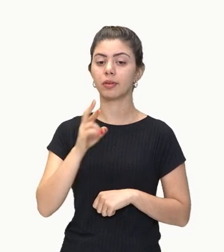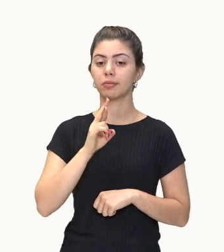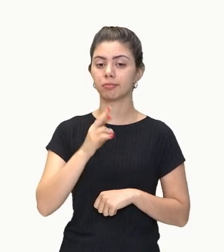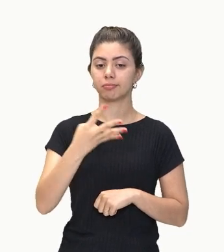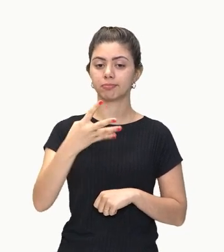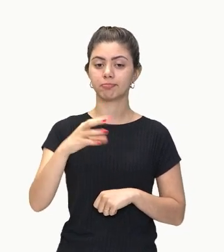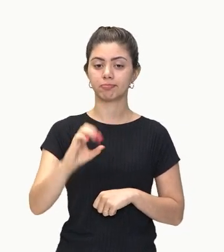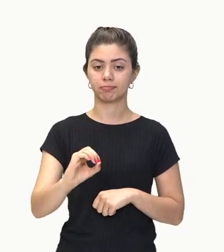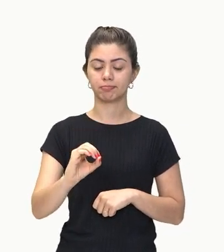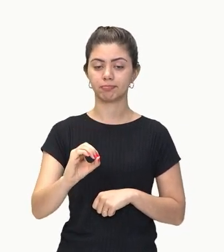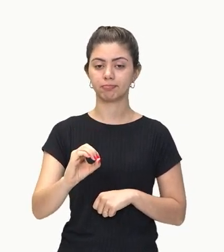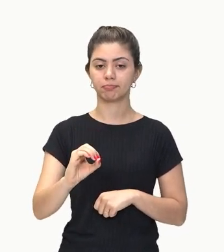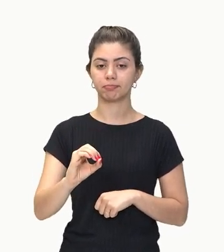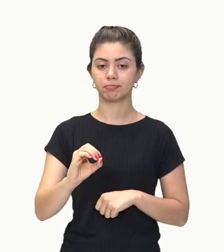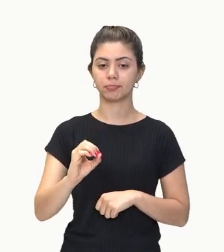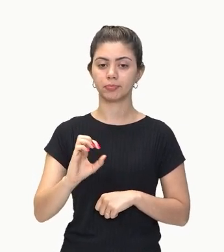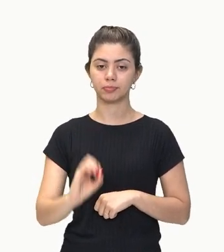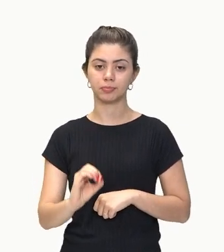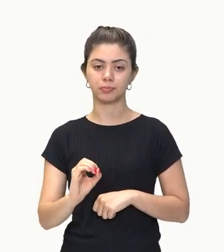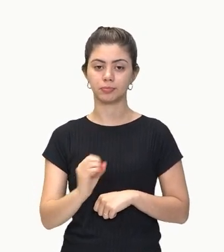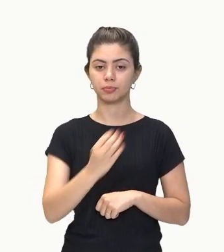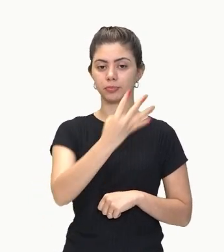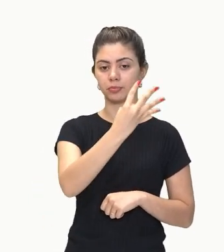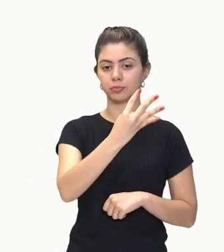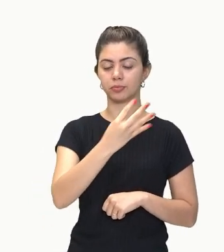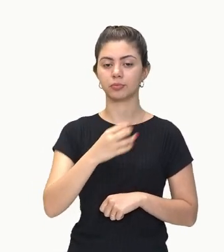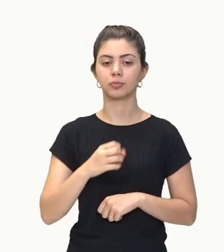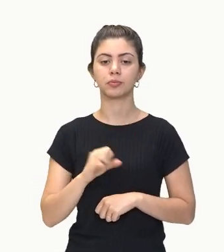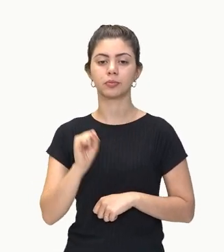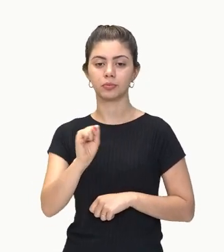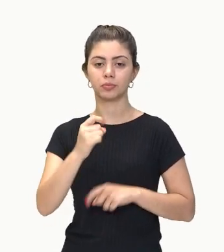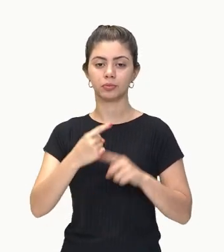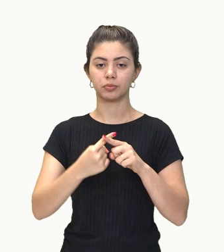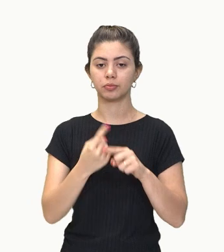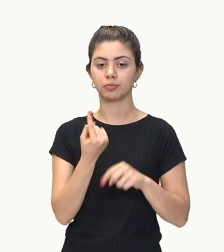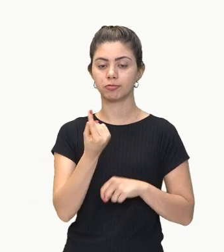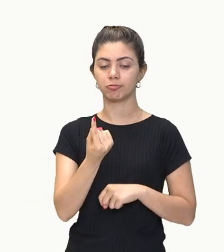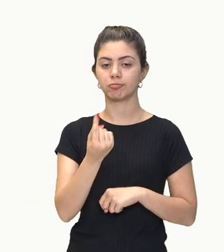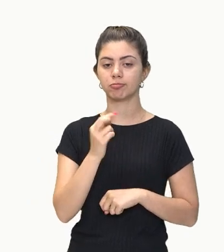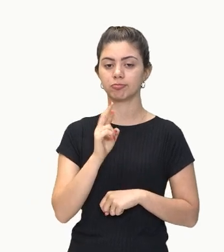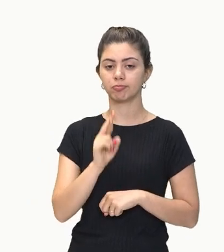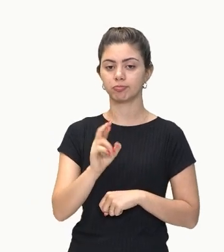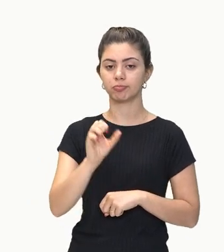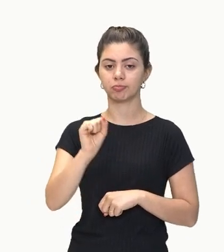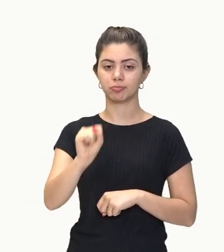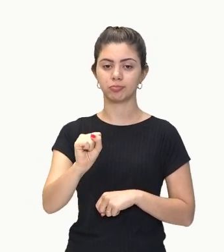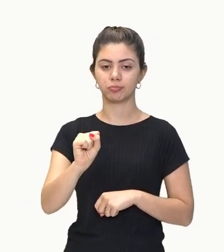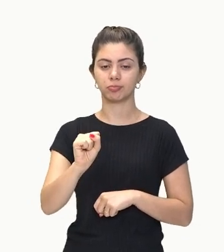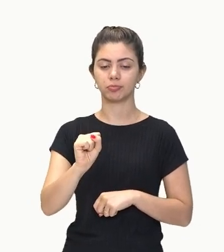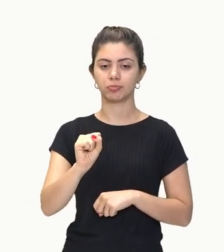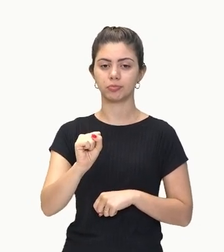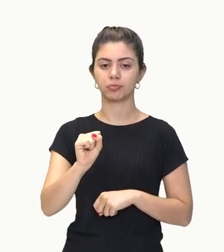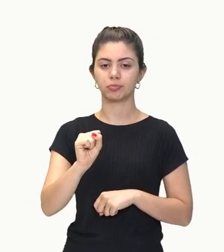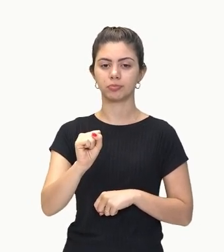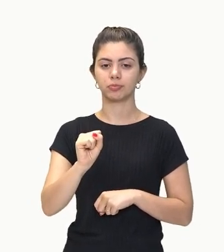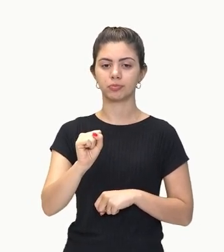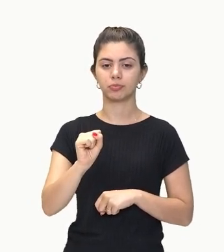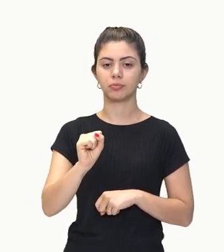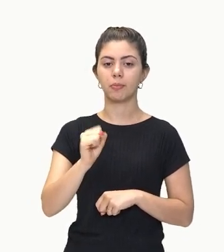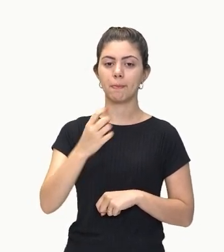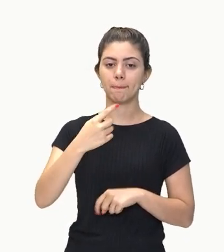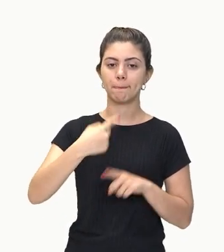40. Então fica o 0, vai 4. E 8 vezes 1 é 8, com o 4 que